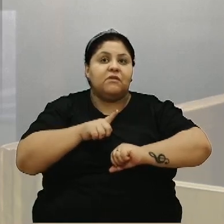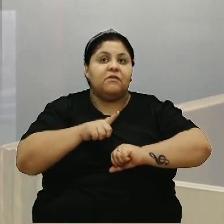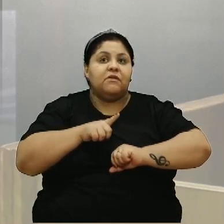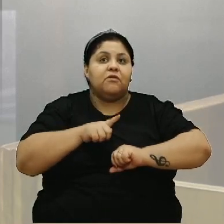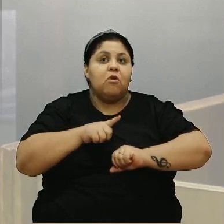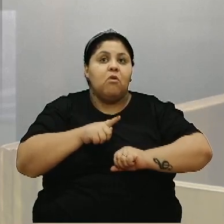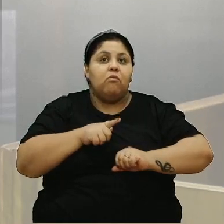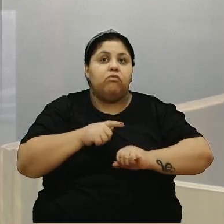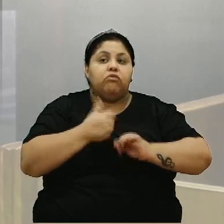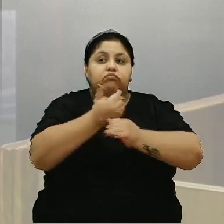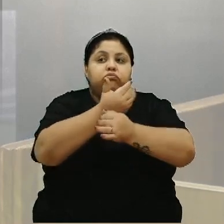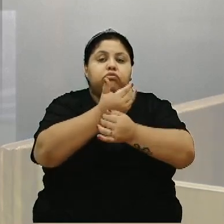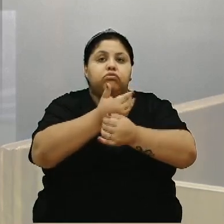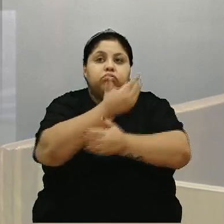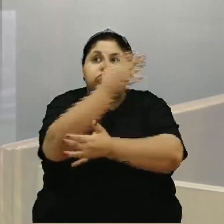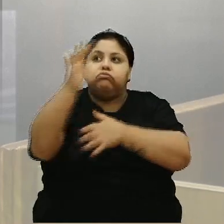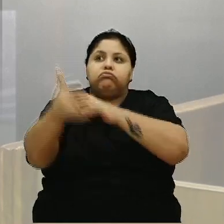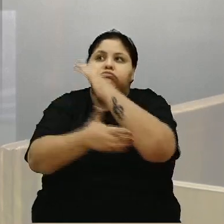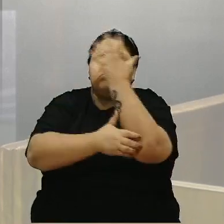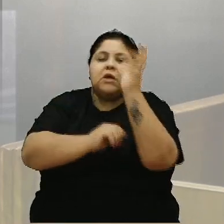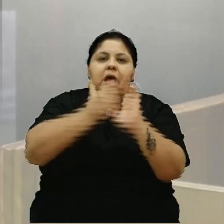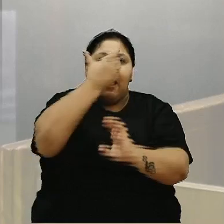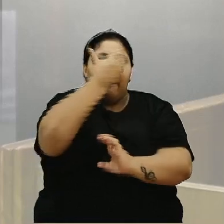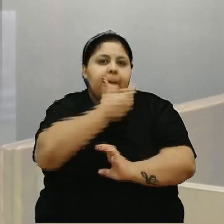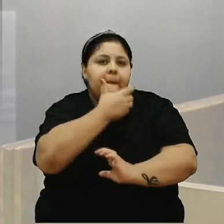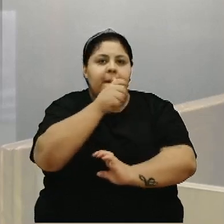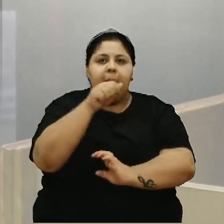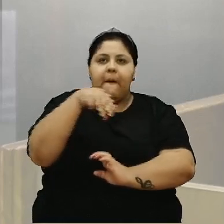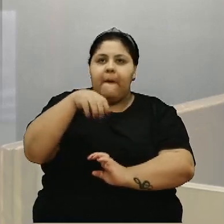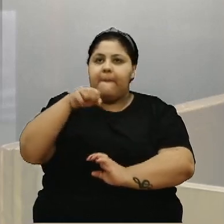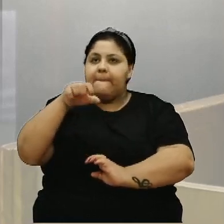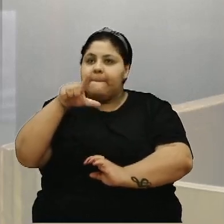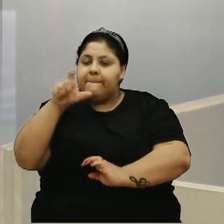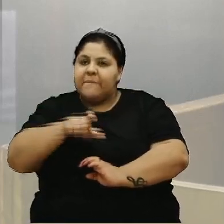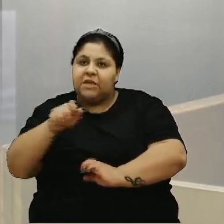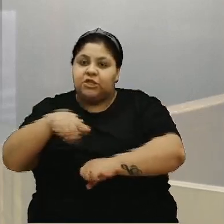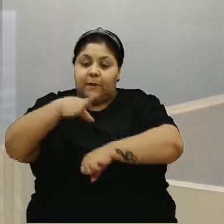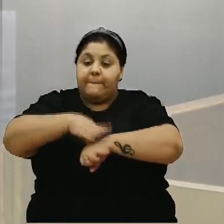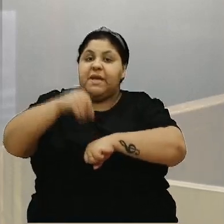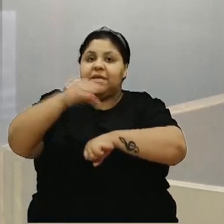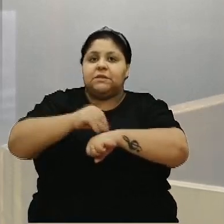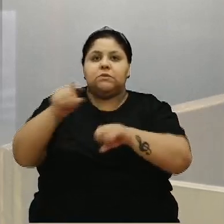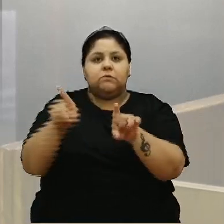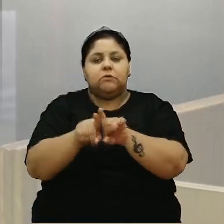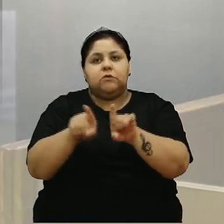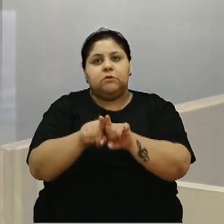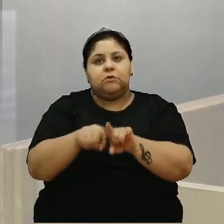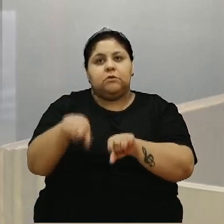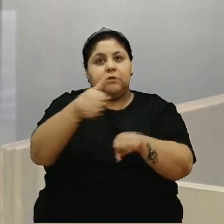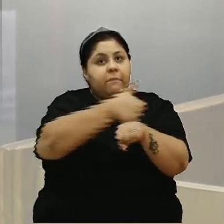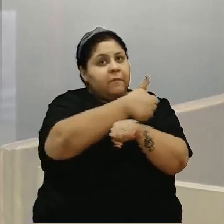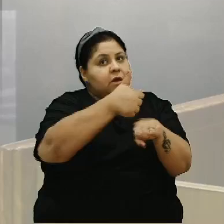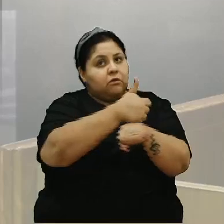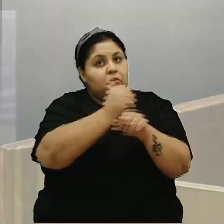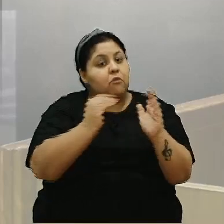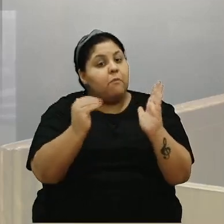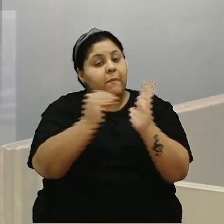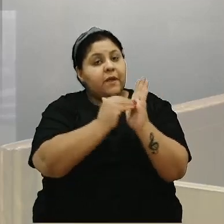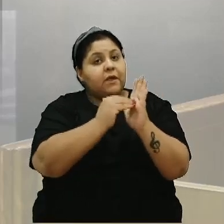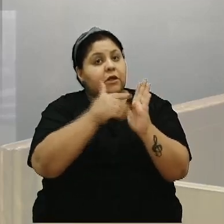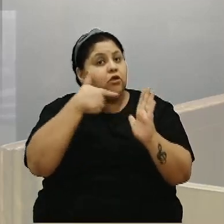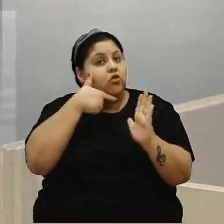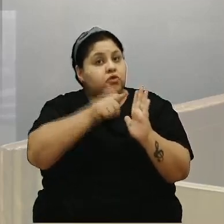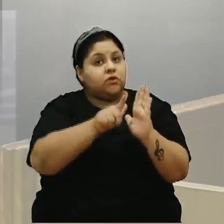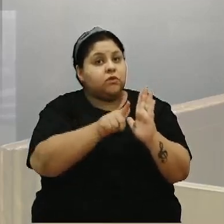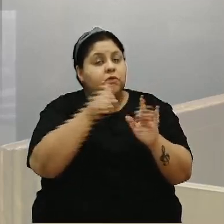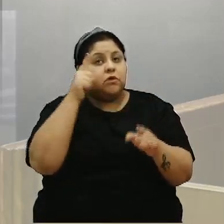maçã, pomar de ameixa, pomar de pêssego. Isso é para a gente já, agricultor médio, que tem grandes condições,